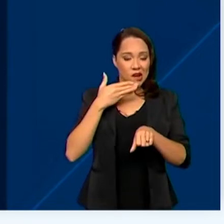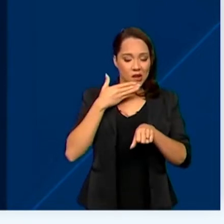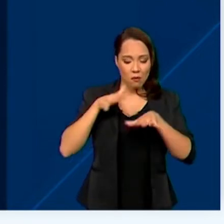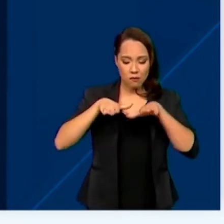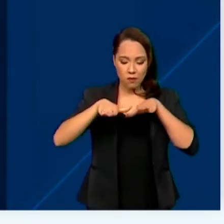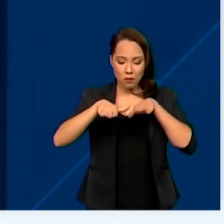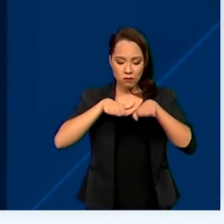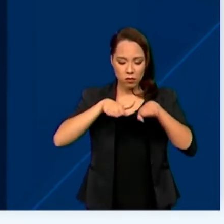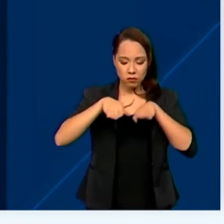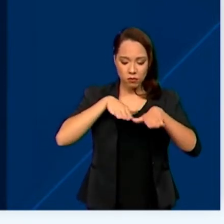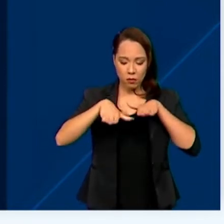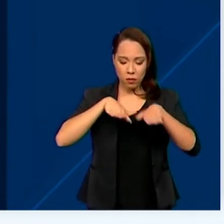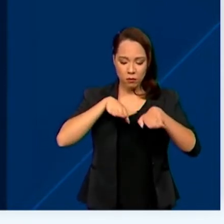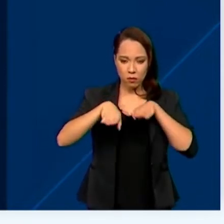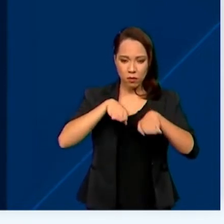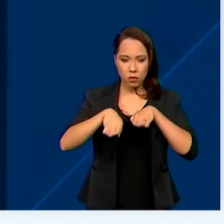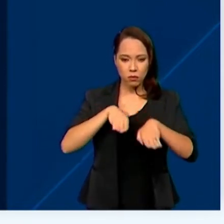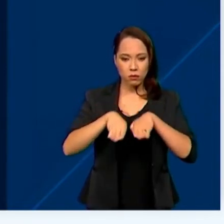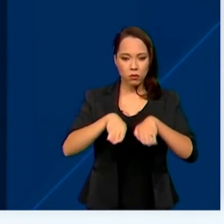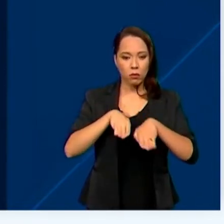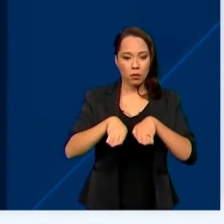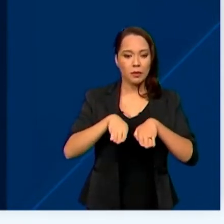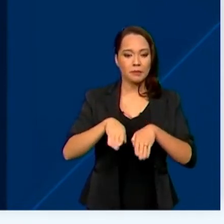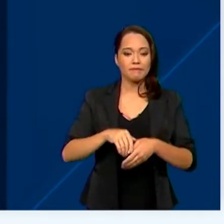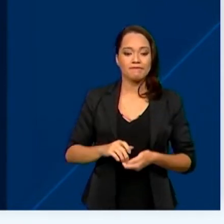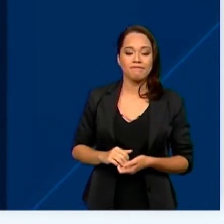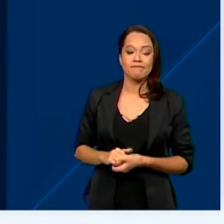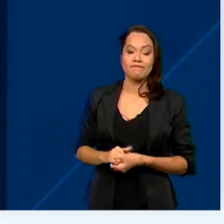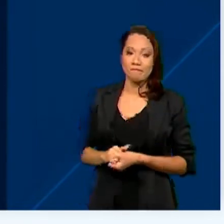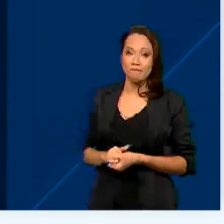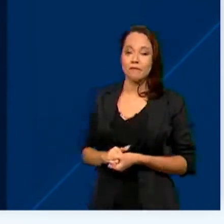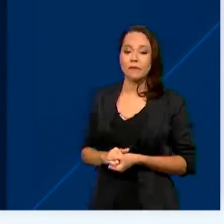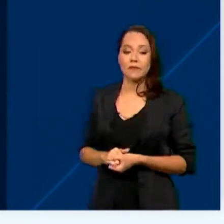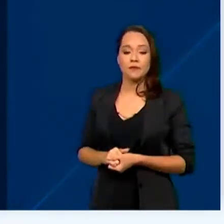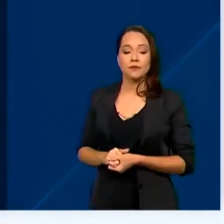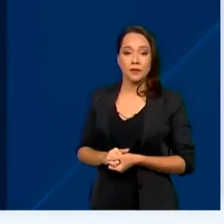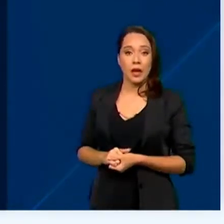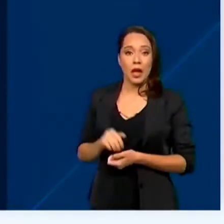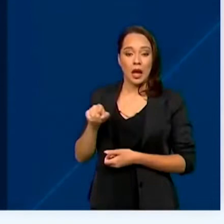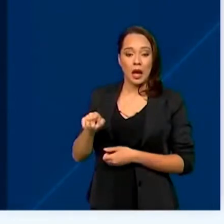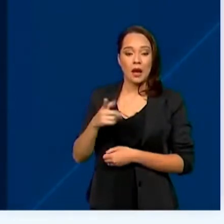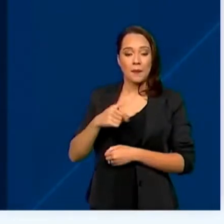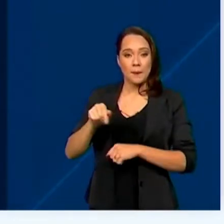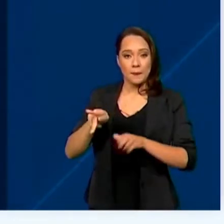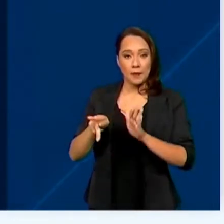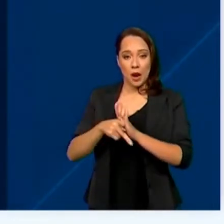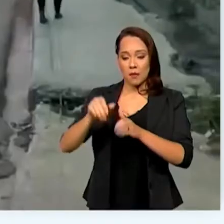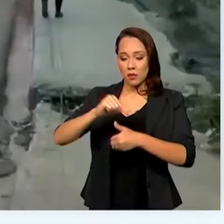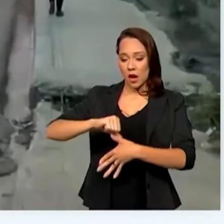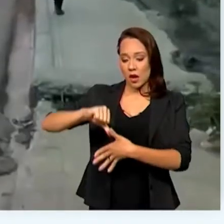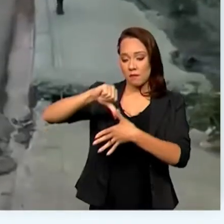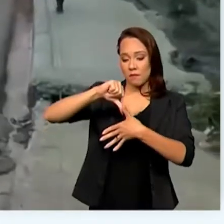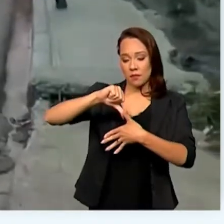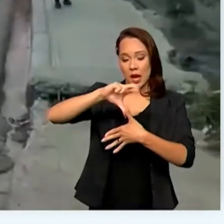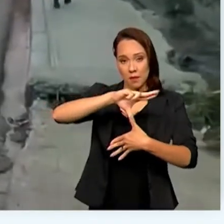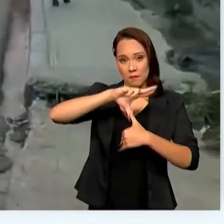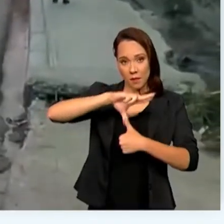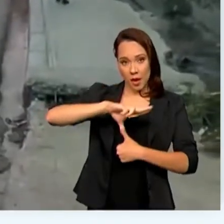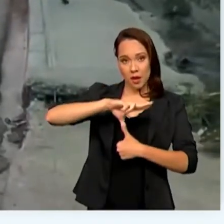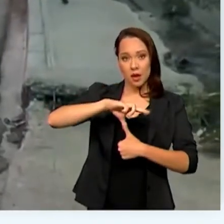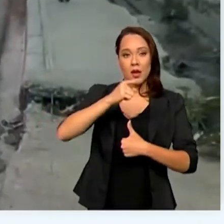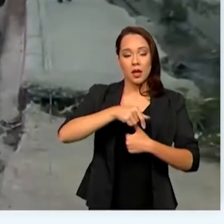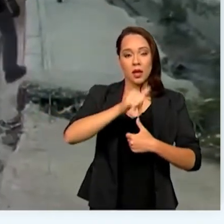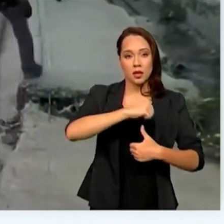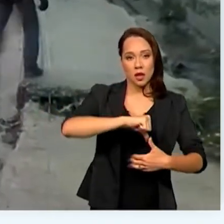geológicas causadas pelos movimentos de duas grandes placas tectônicas, a caribenha e a norte-americana. Além da